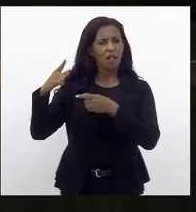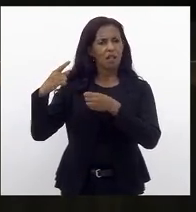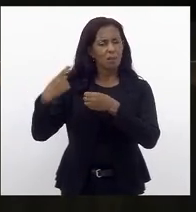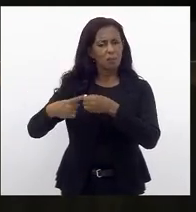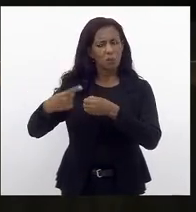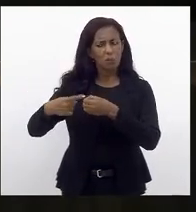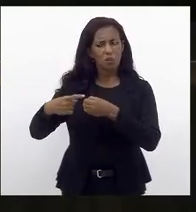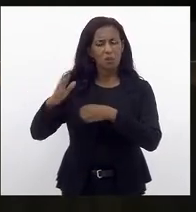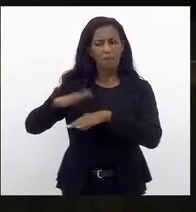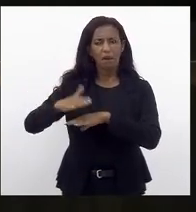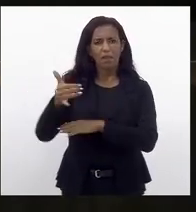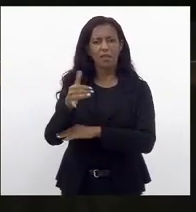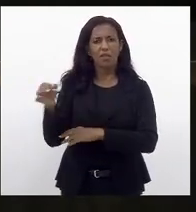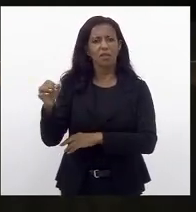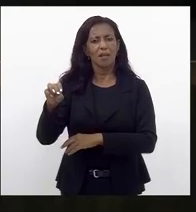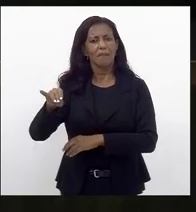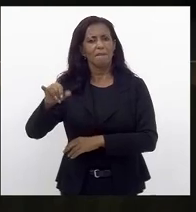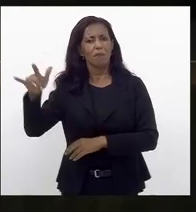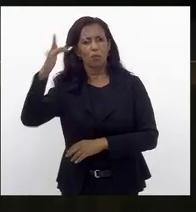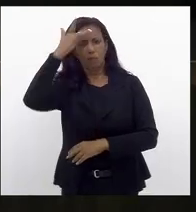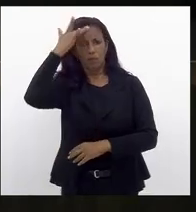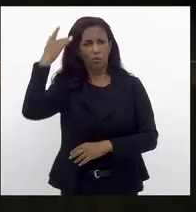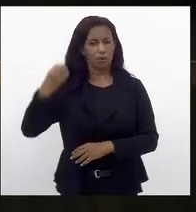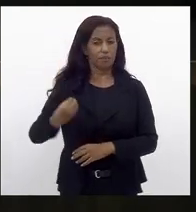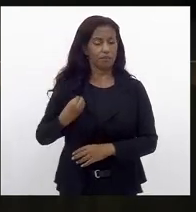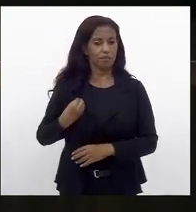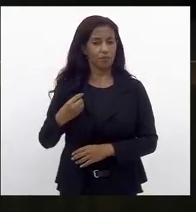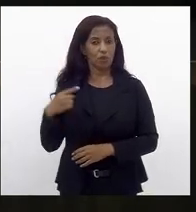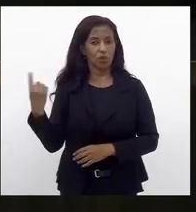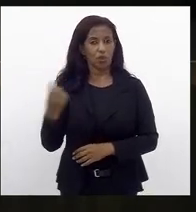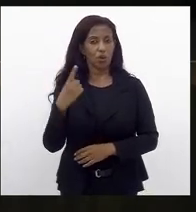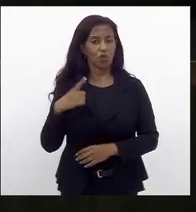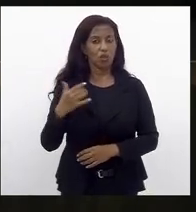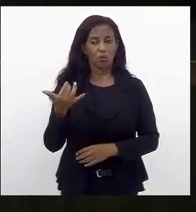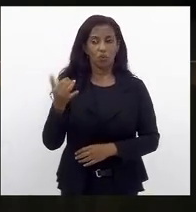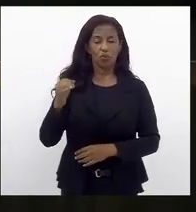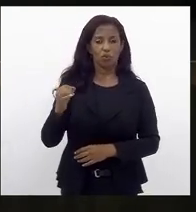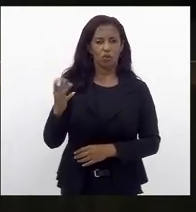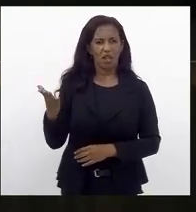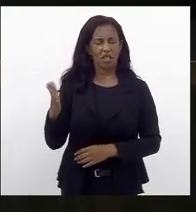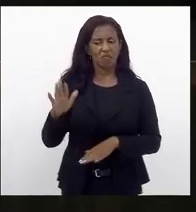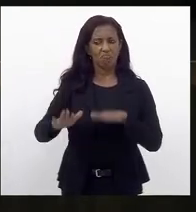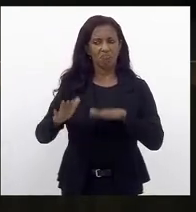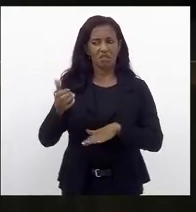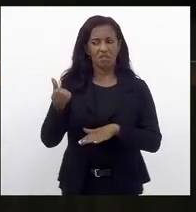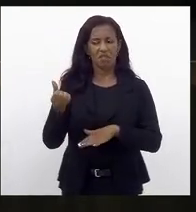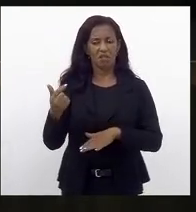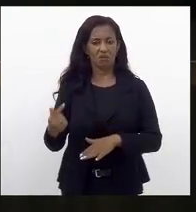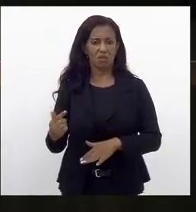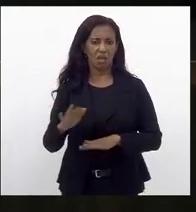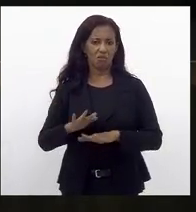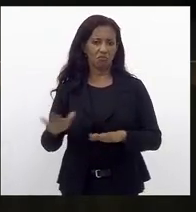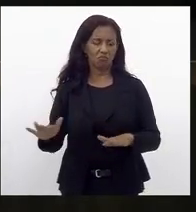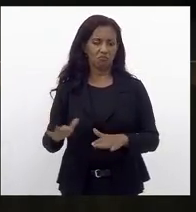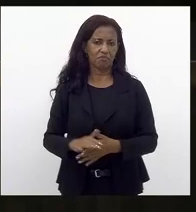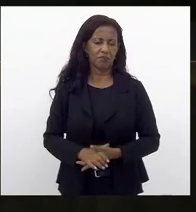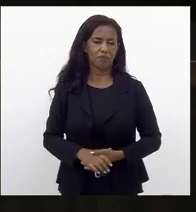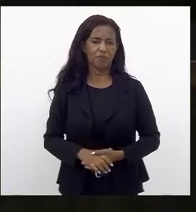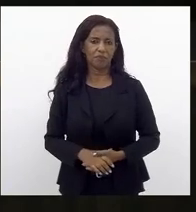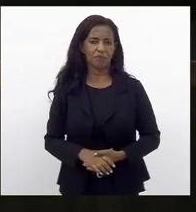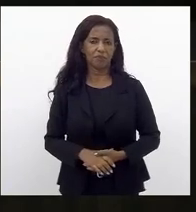acima de 100 mil habitantes e nós temos dos 10 primeiros salvem que eu não seis ou sete